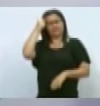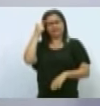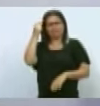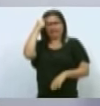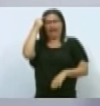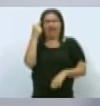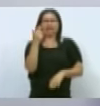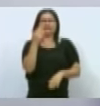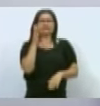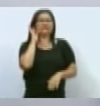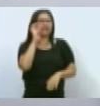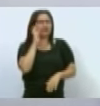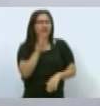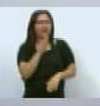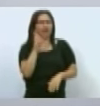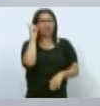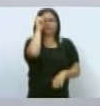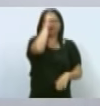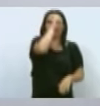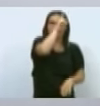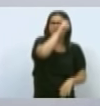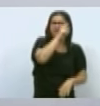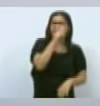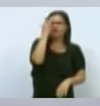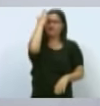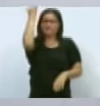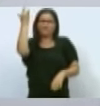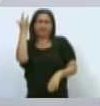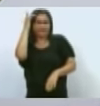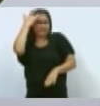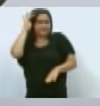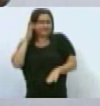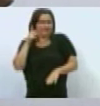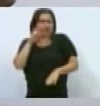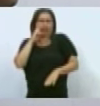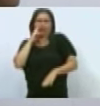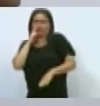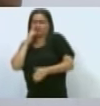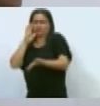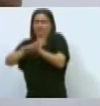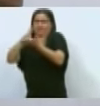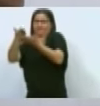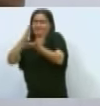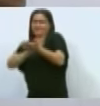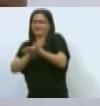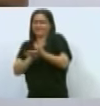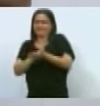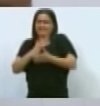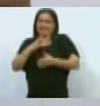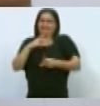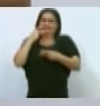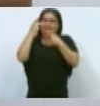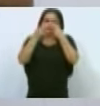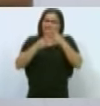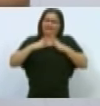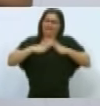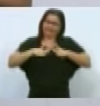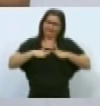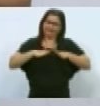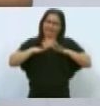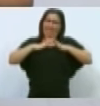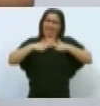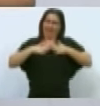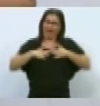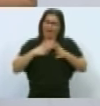fácil? Será que é difícil? A Rosana está aí fazendo aqui no quadradinho, né? E eu estou falando, tentando falar mais devagar aí para não